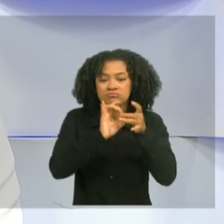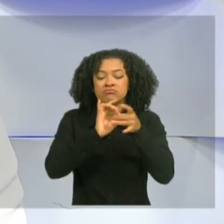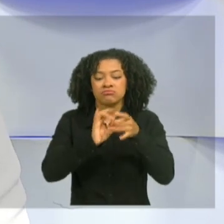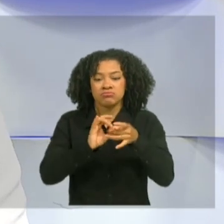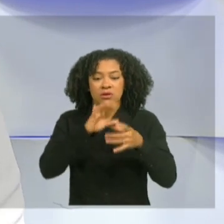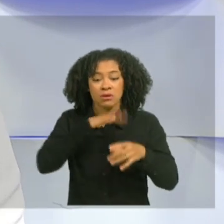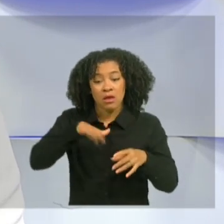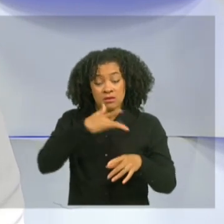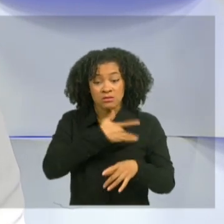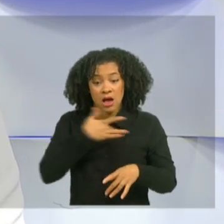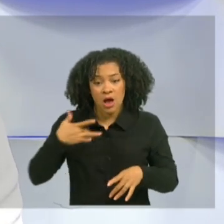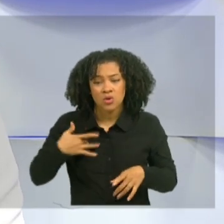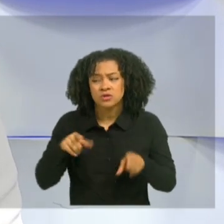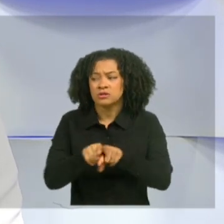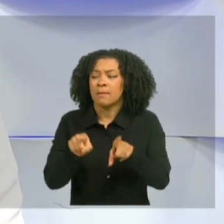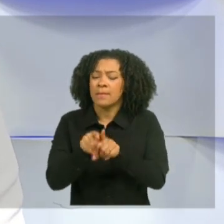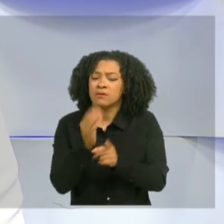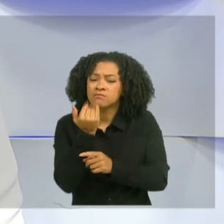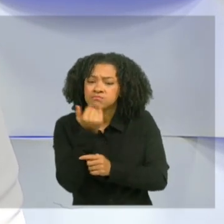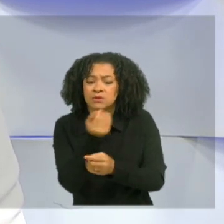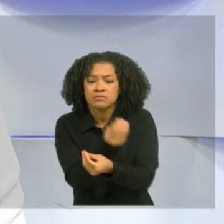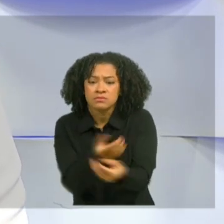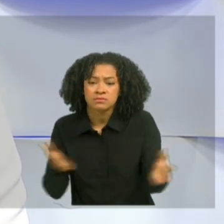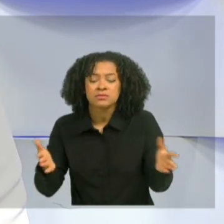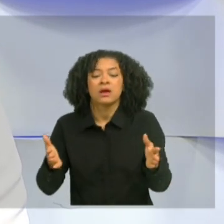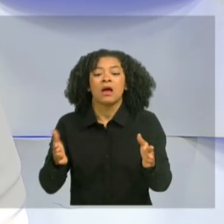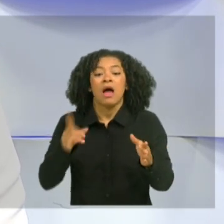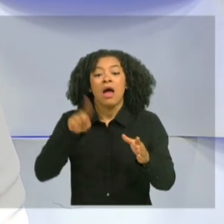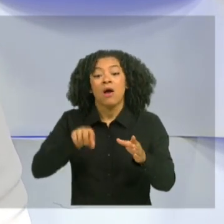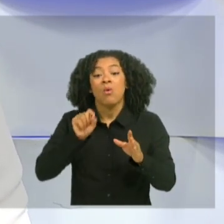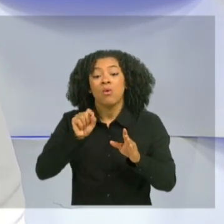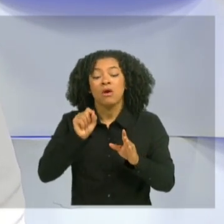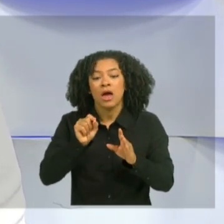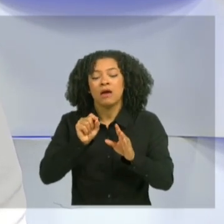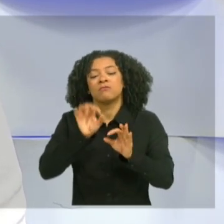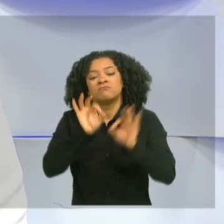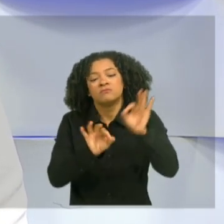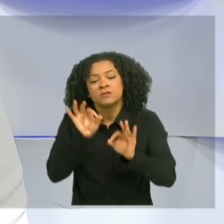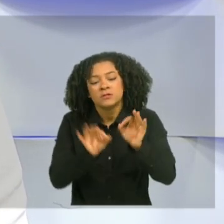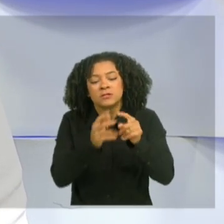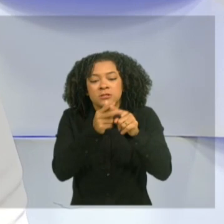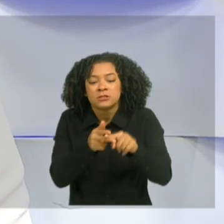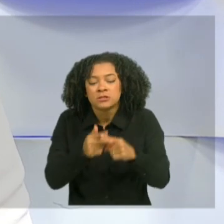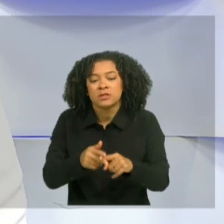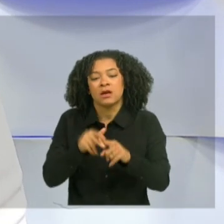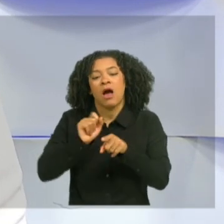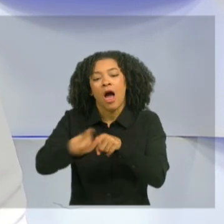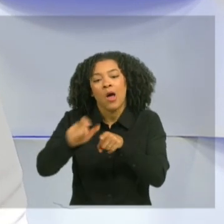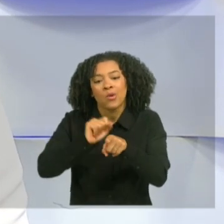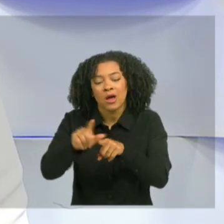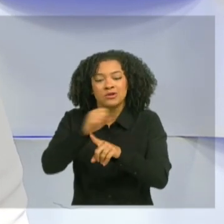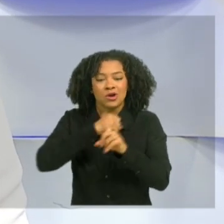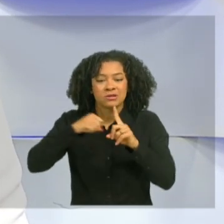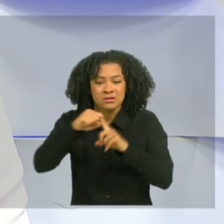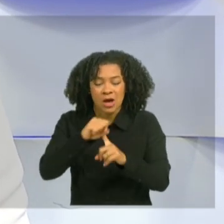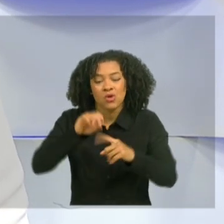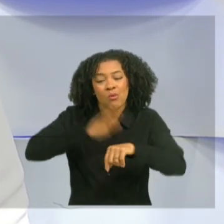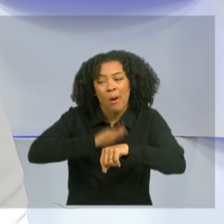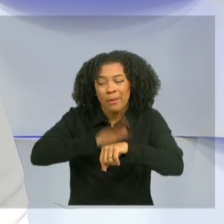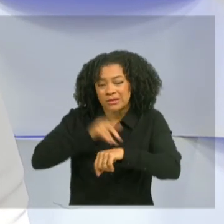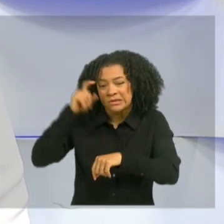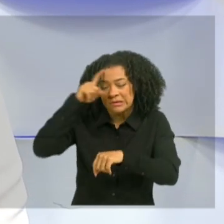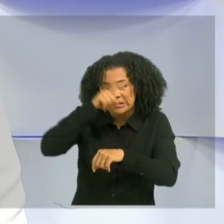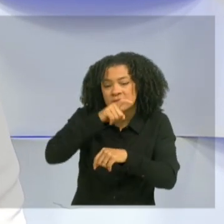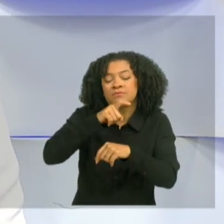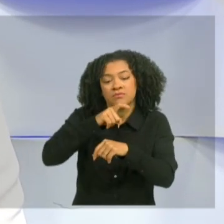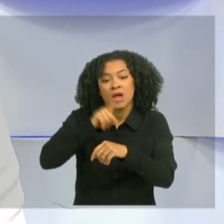e de qualidade para a mesa é quem dá regulação para o aluguel social nos momentos de maior dificuldade portanto é compromisso